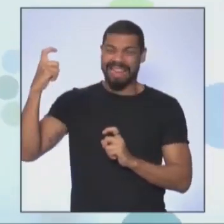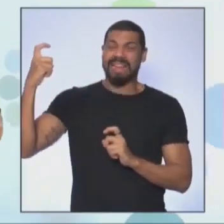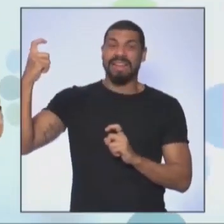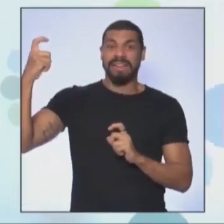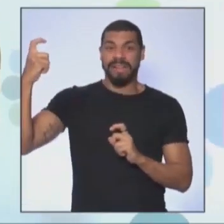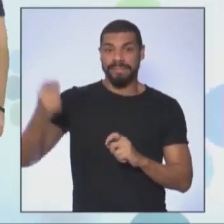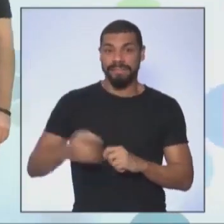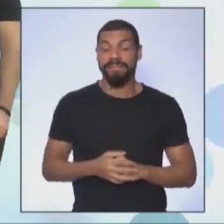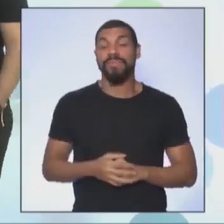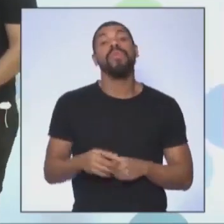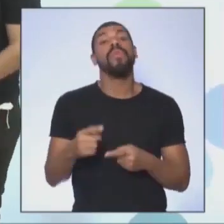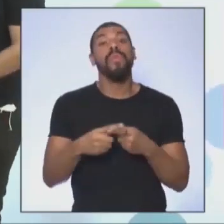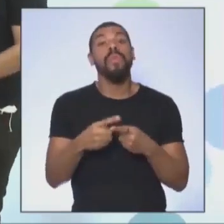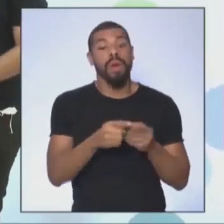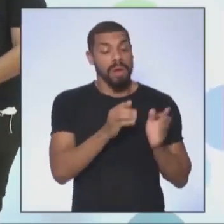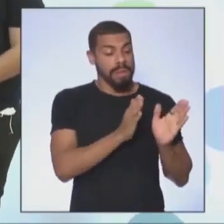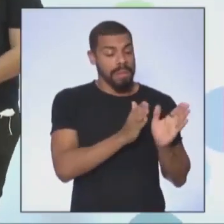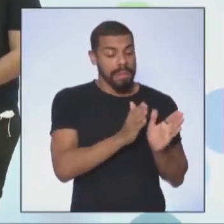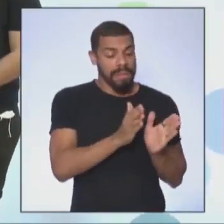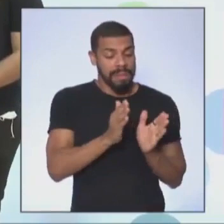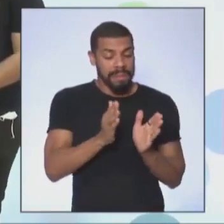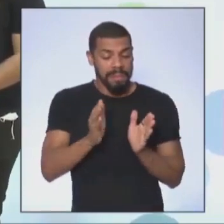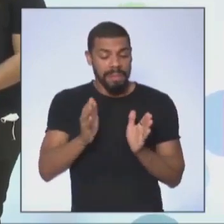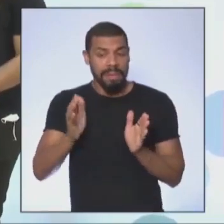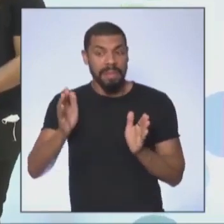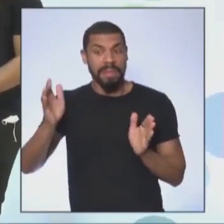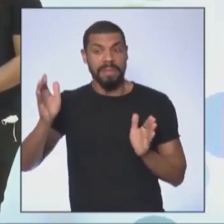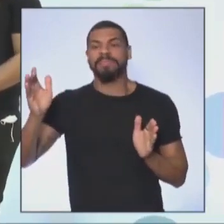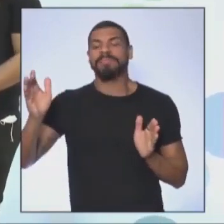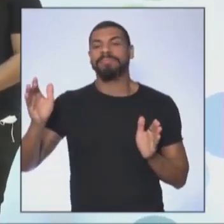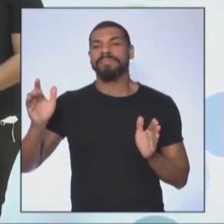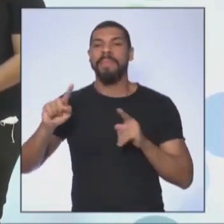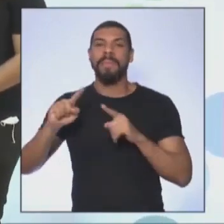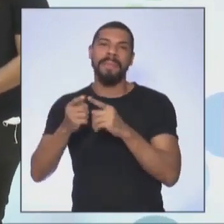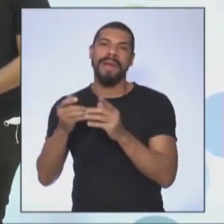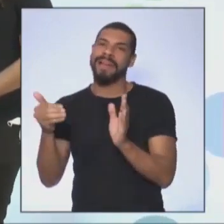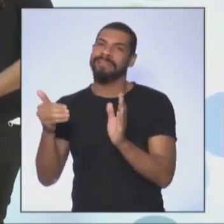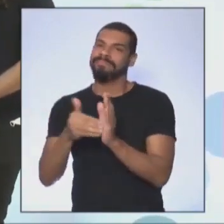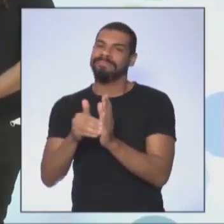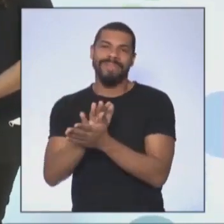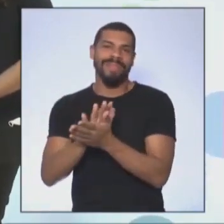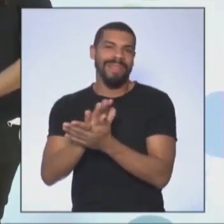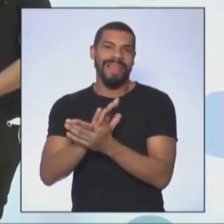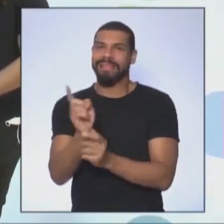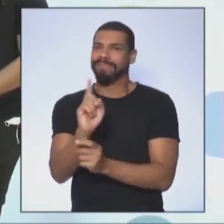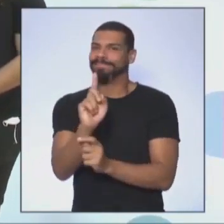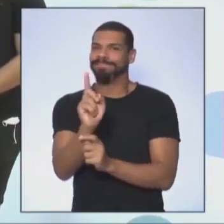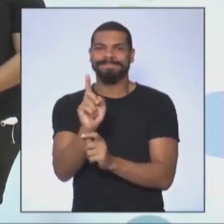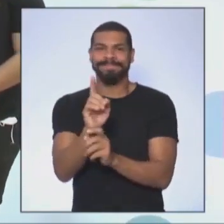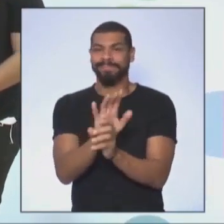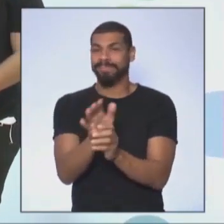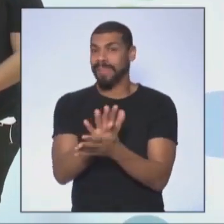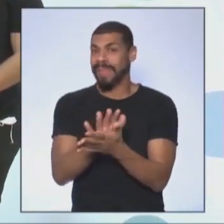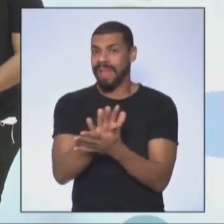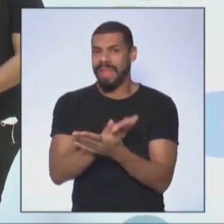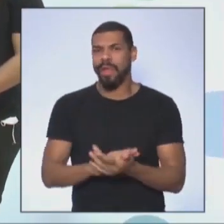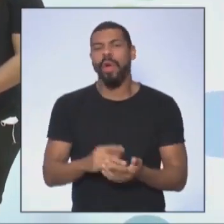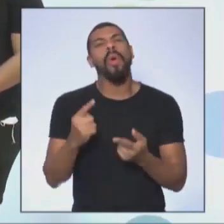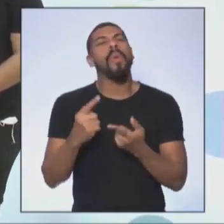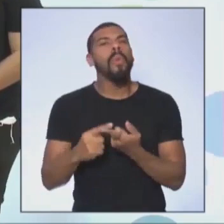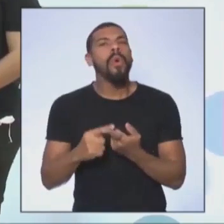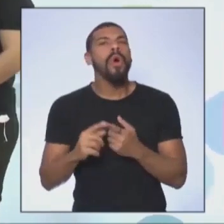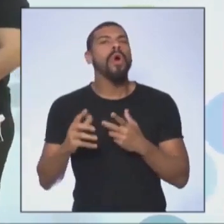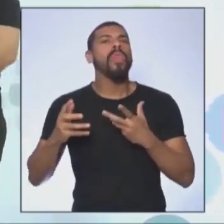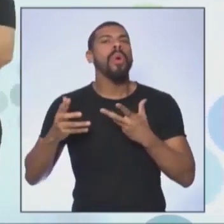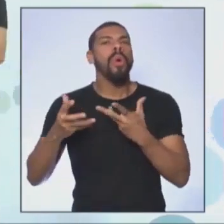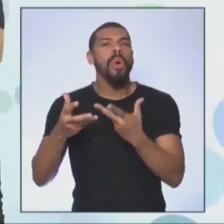agudo. Então ele passou por várias frequências, porém nenhuma delas acabou vibrando. Bom, por quê? Porque todo